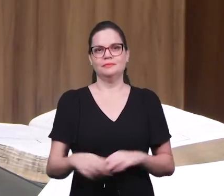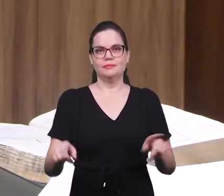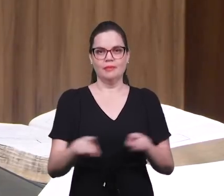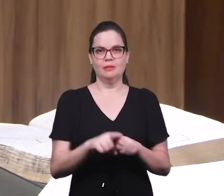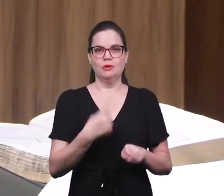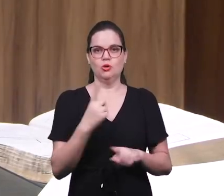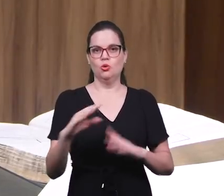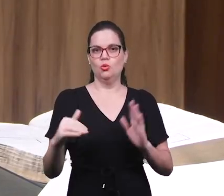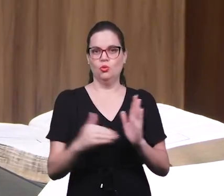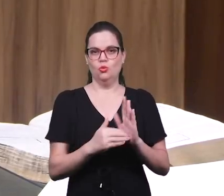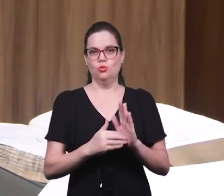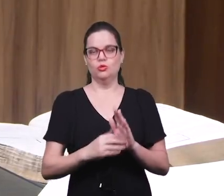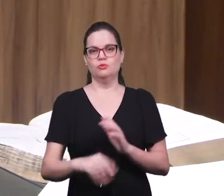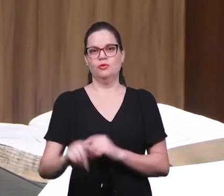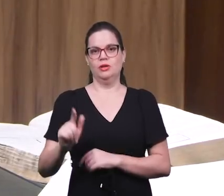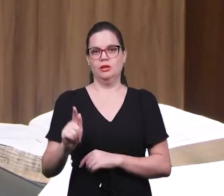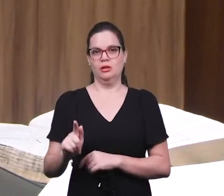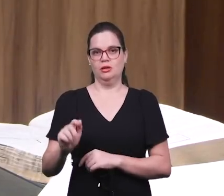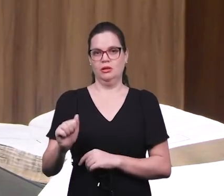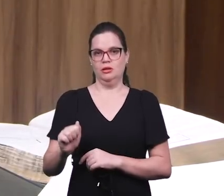Valério, né? Galério